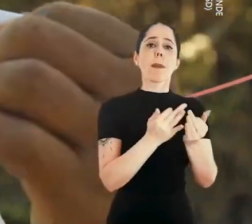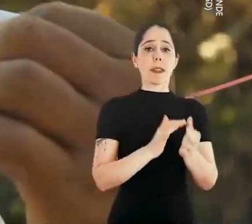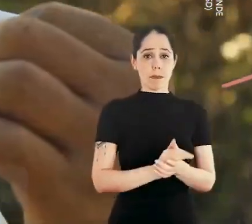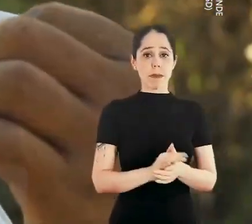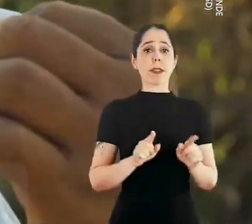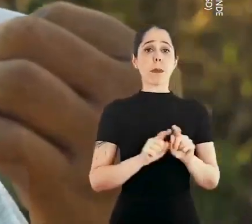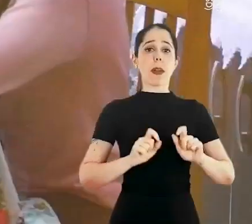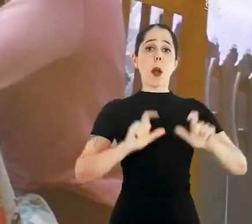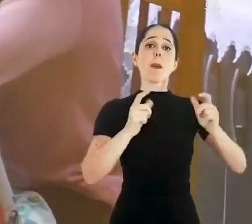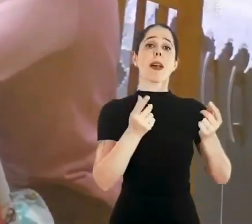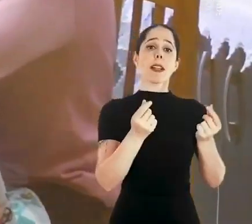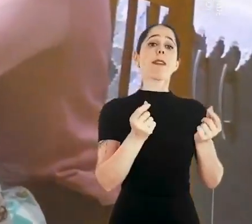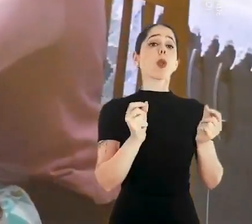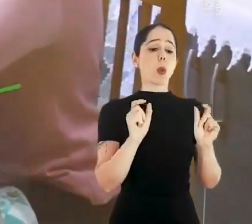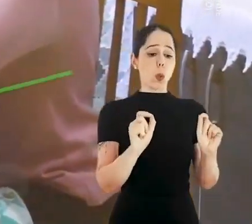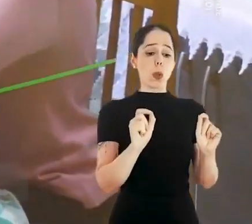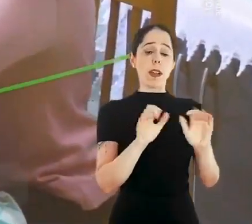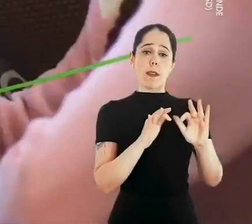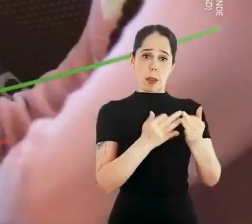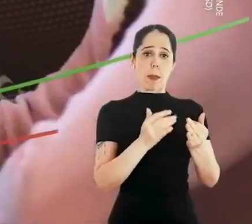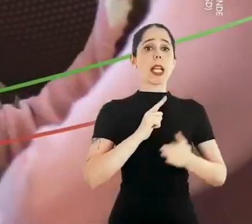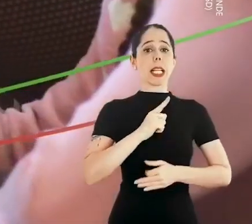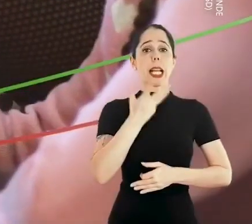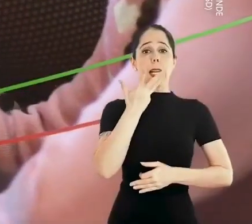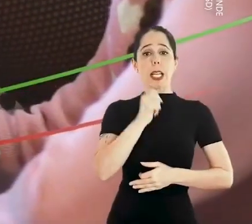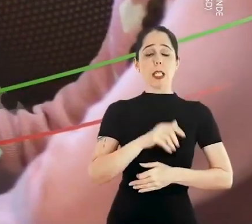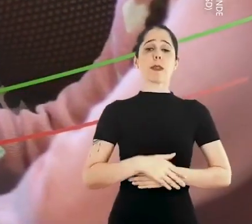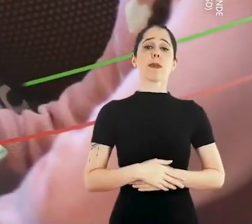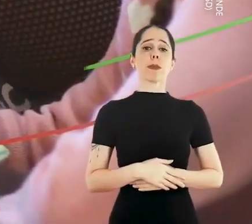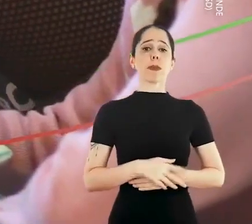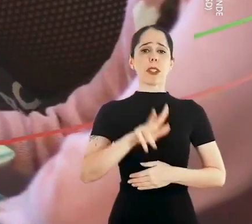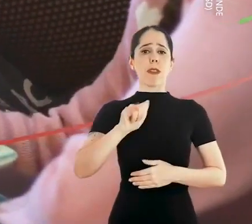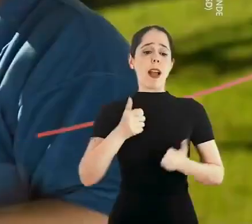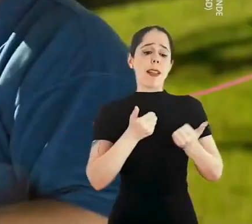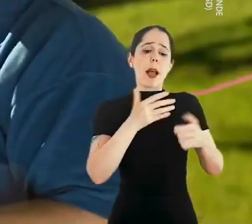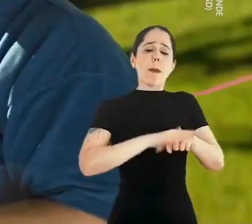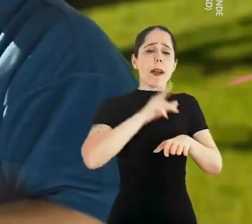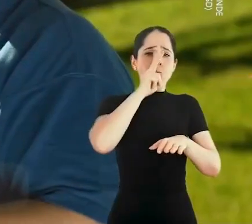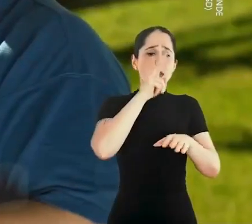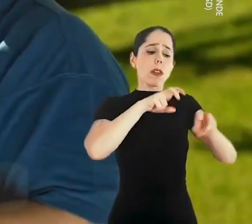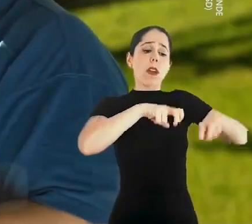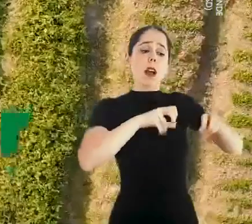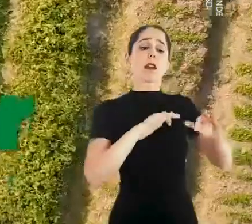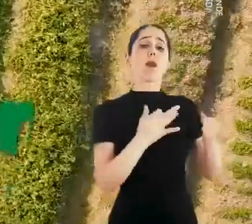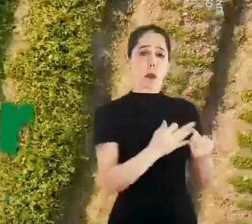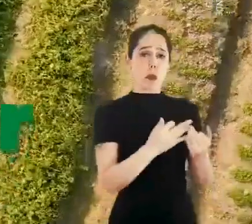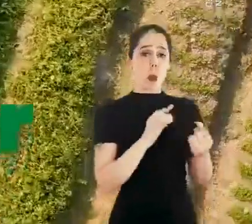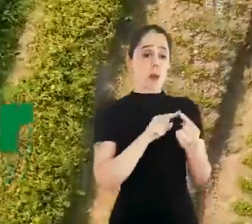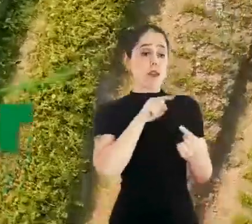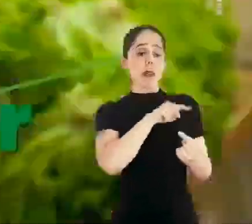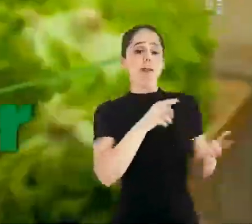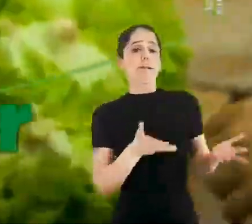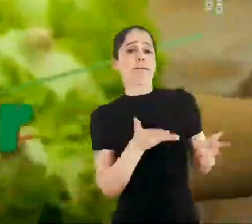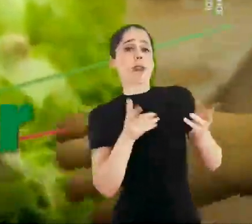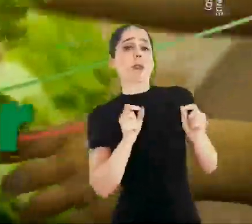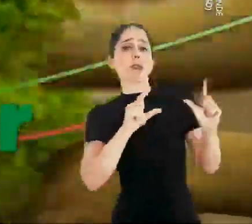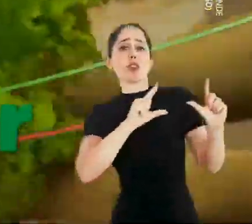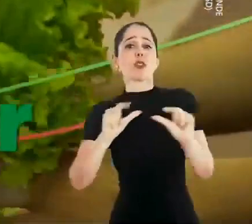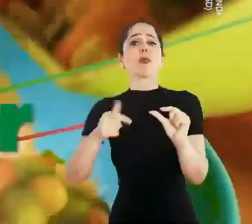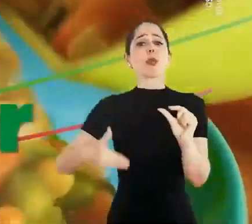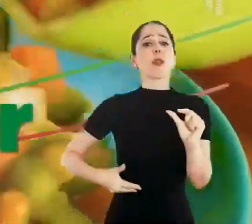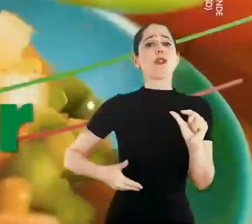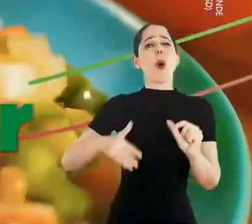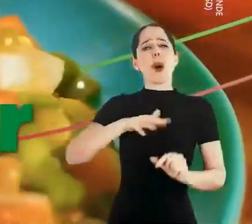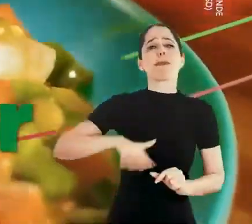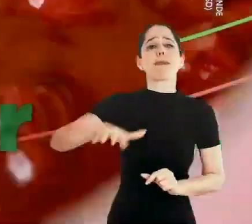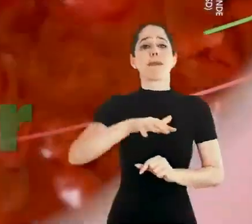mais famílias e aumentando o valor para famílias com crianças. Vai fortalecer a agricultura familiar para ser